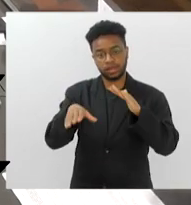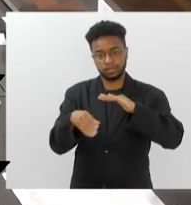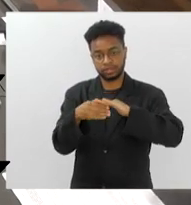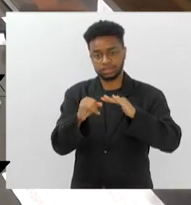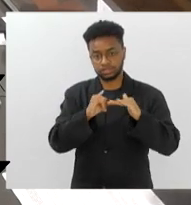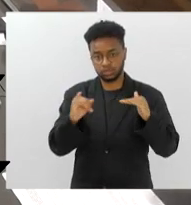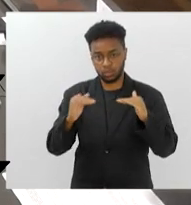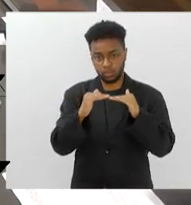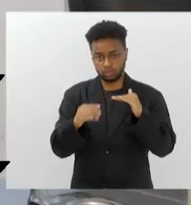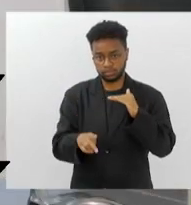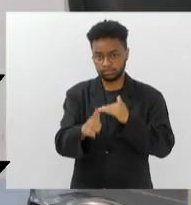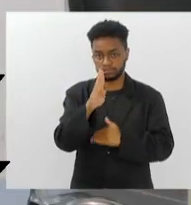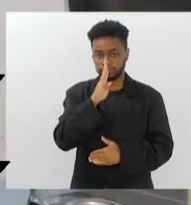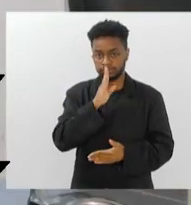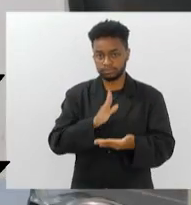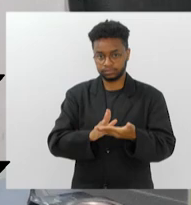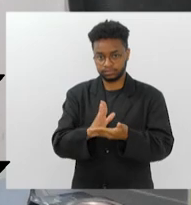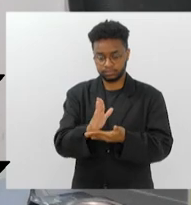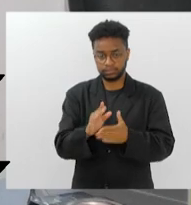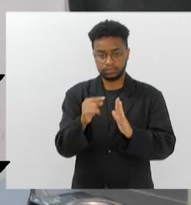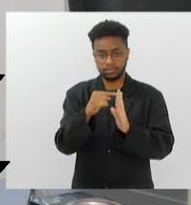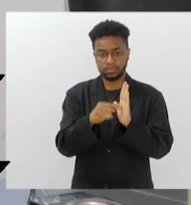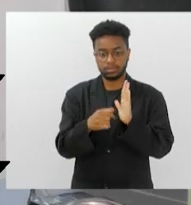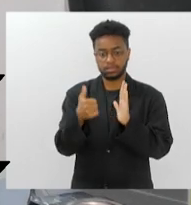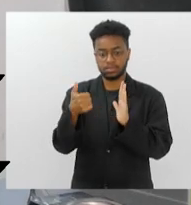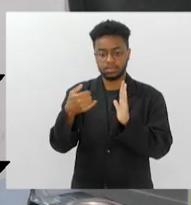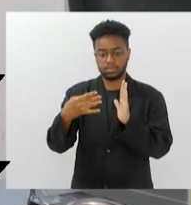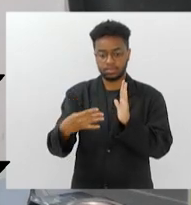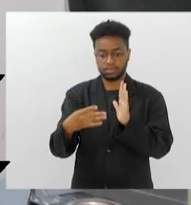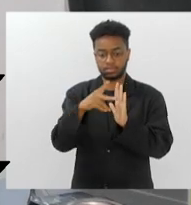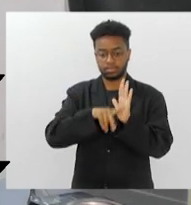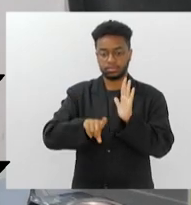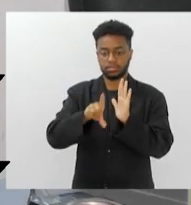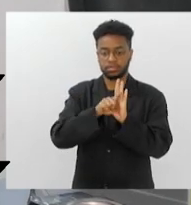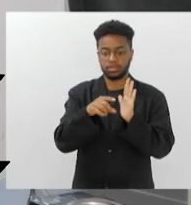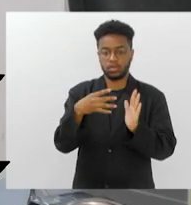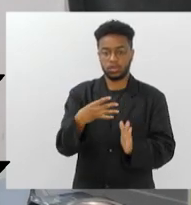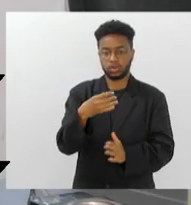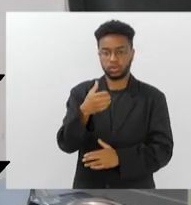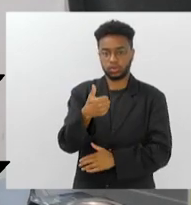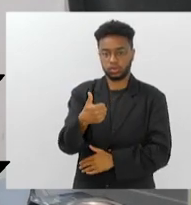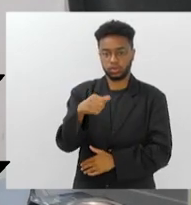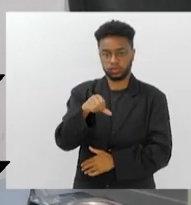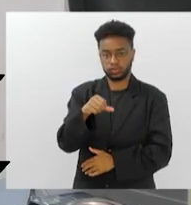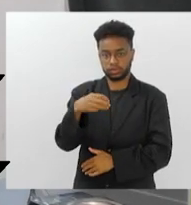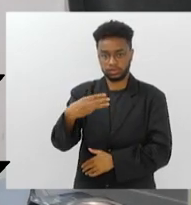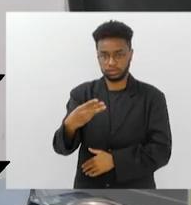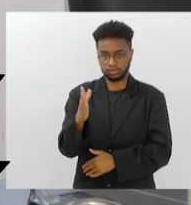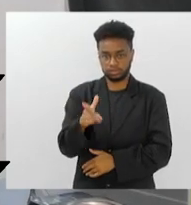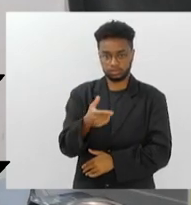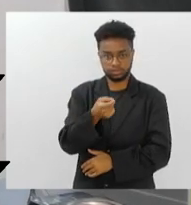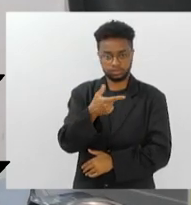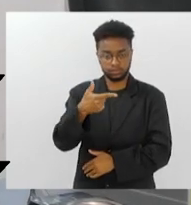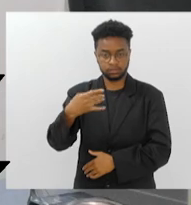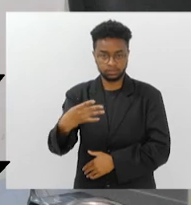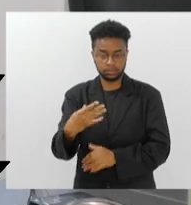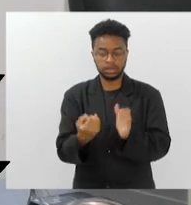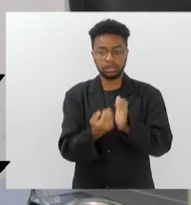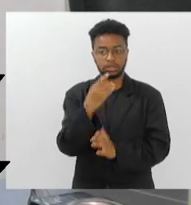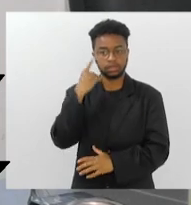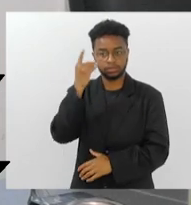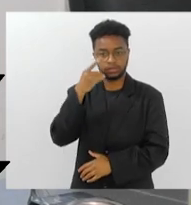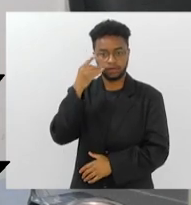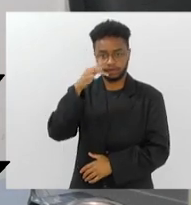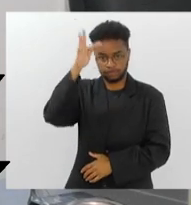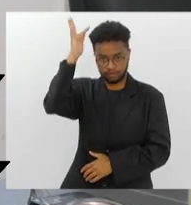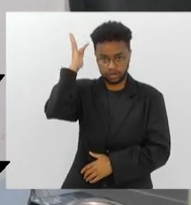Como estão aprovado 14 da pauta projeto de lei 4193 de 24 de autoria do deputados Fred Pacheco Rodrigo Amorim que dispõe sobre a